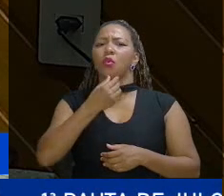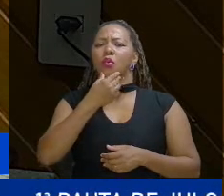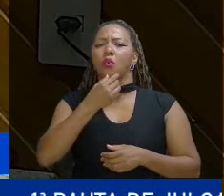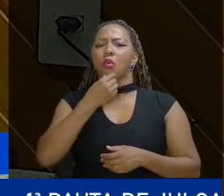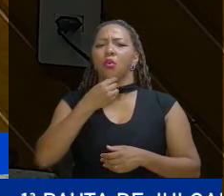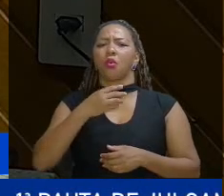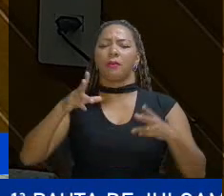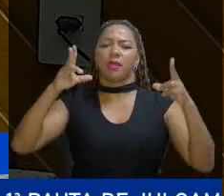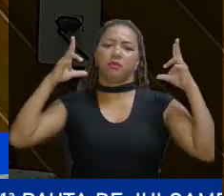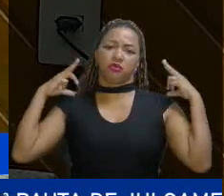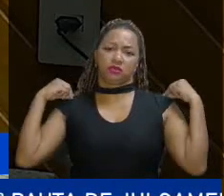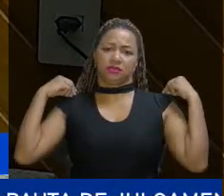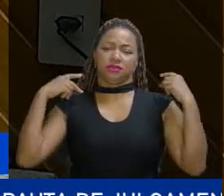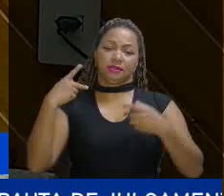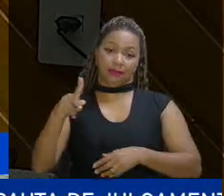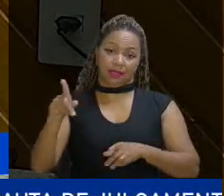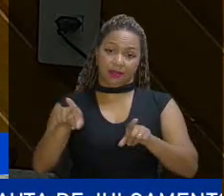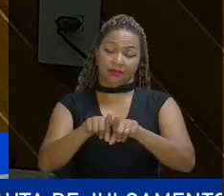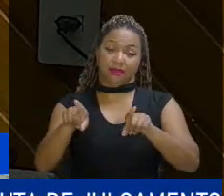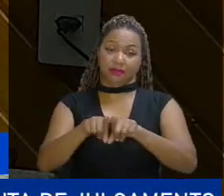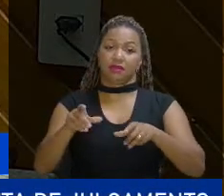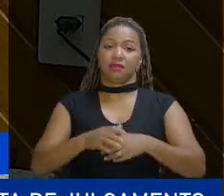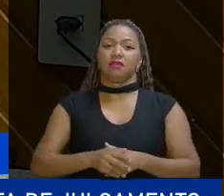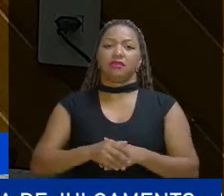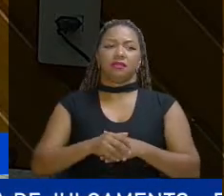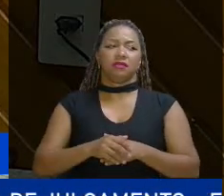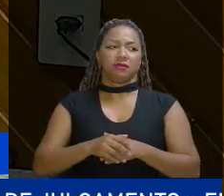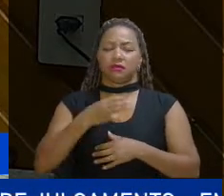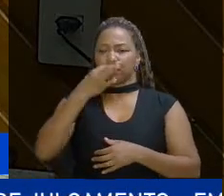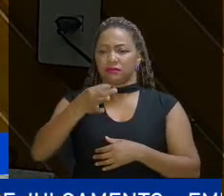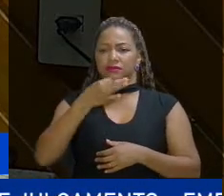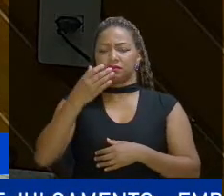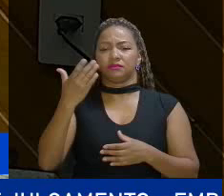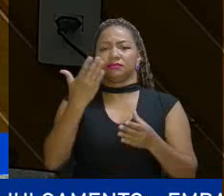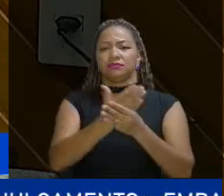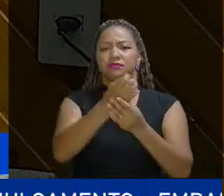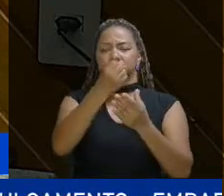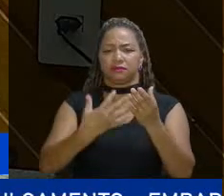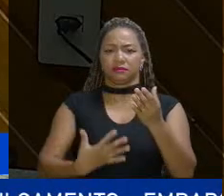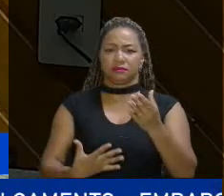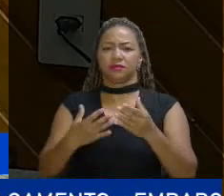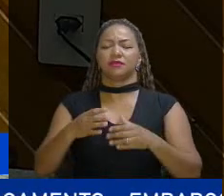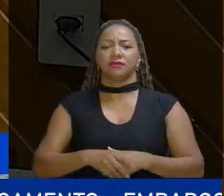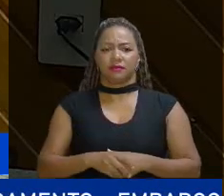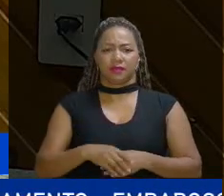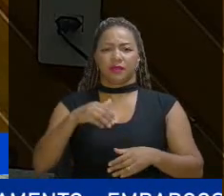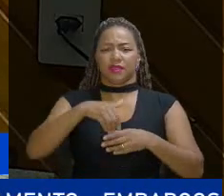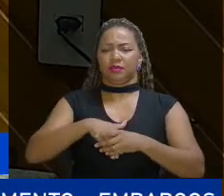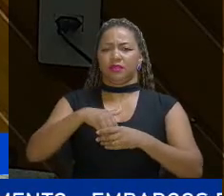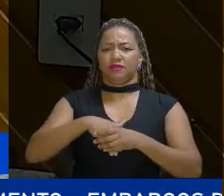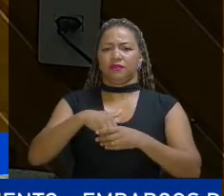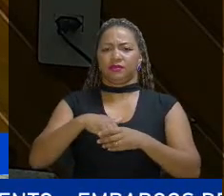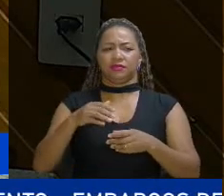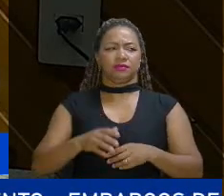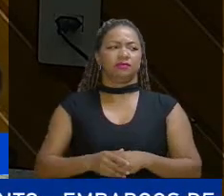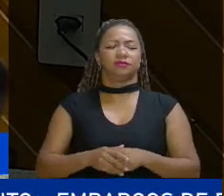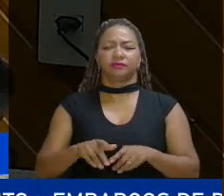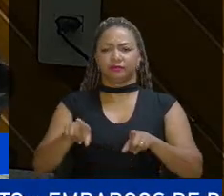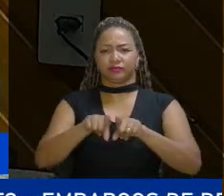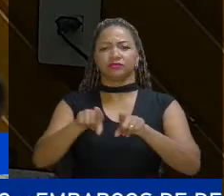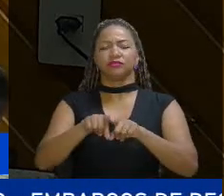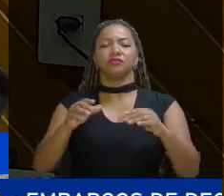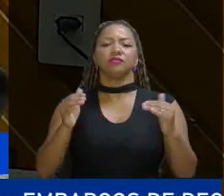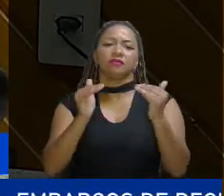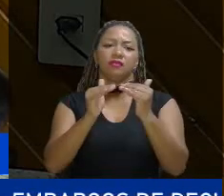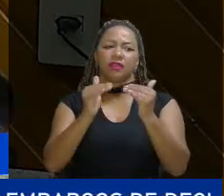Nelson, motorista da embargante. Então, esses pontos eu estou enfrentando nos embargos, no meu voto, e ele está